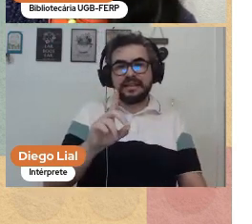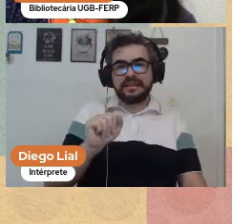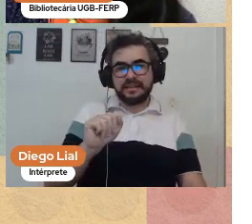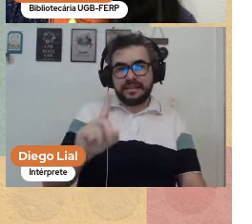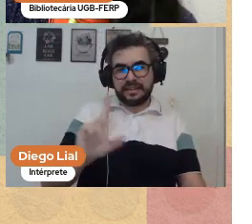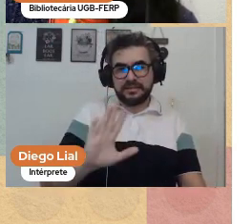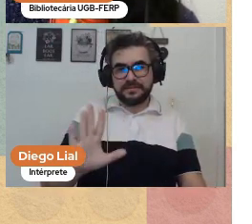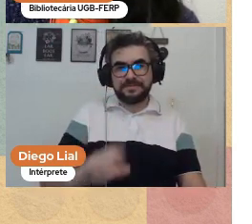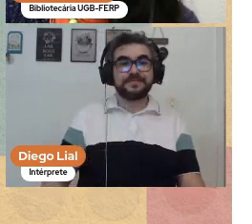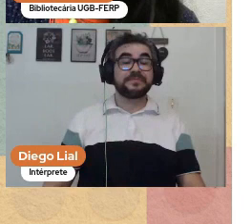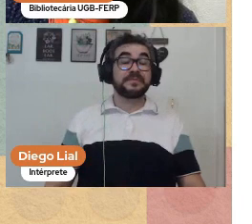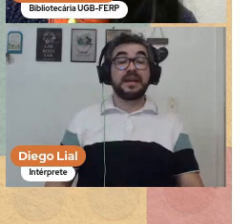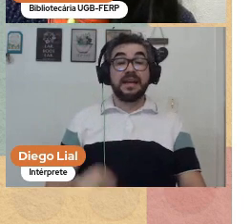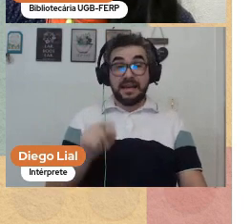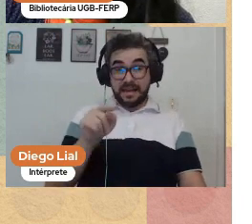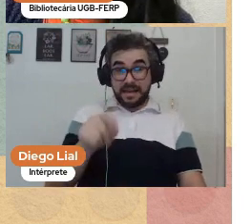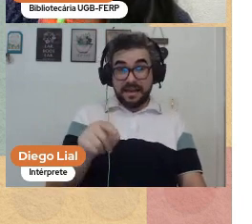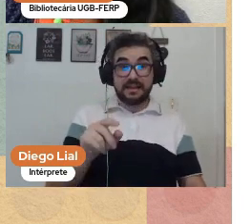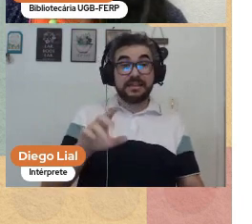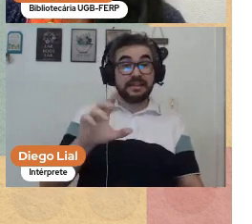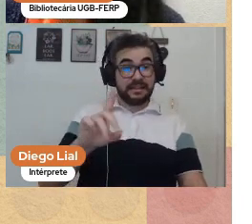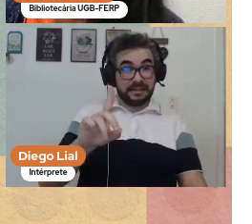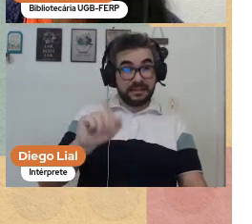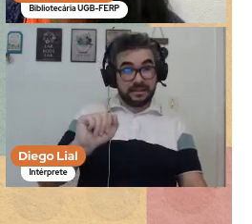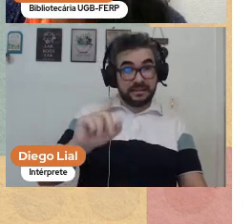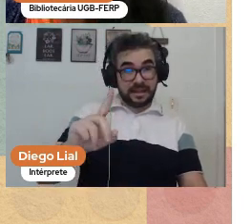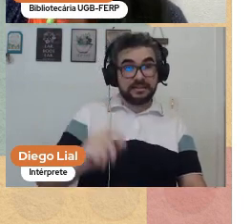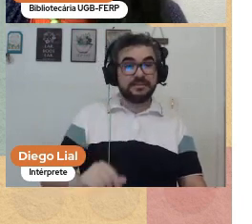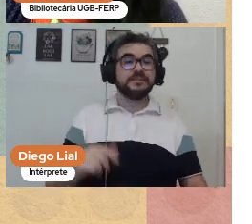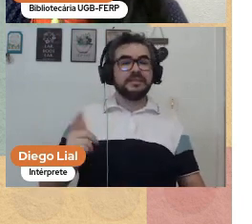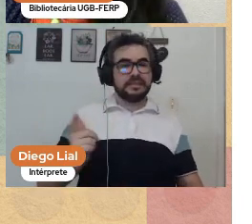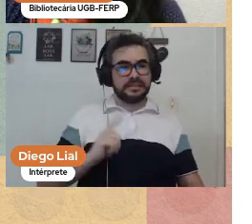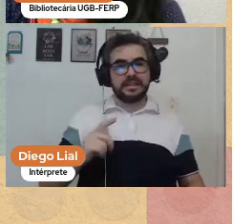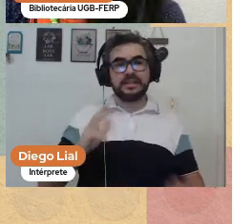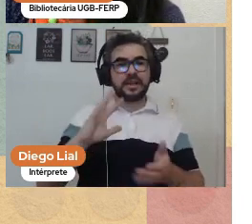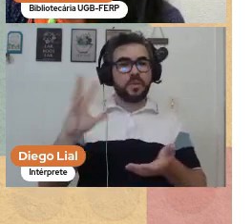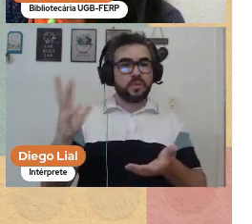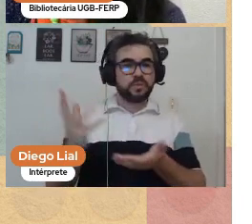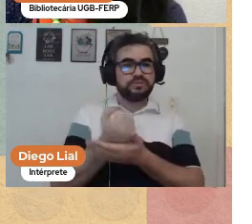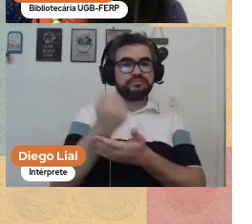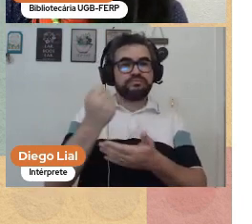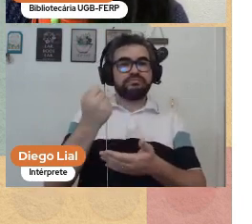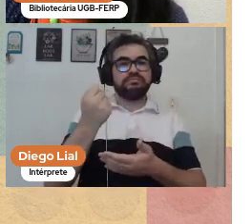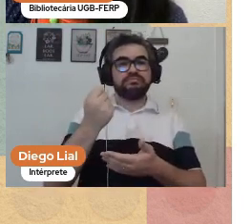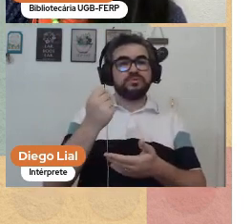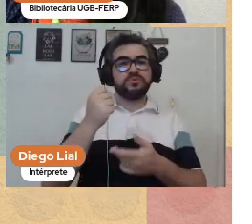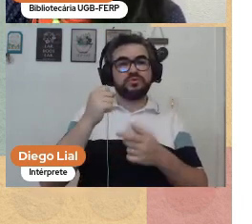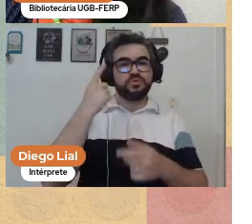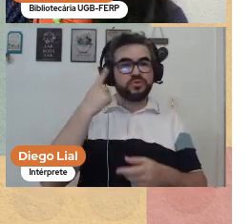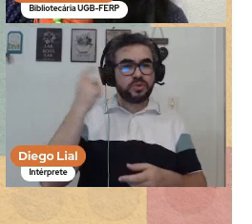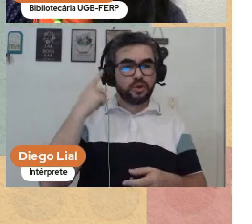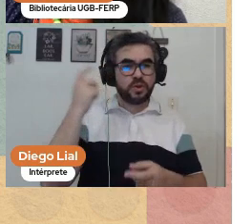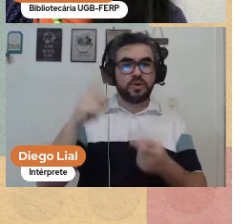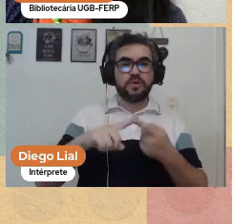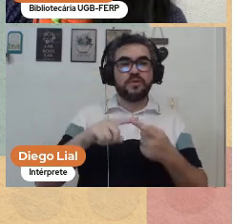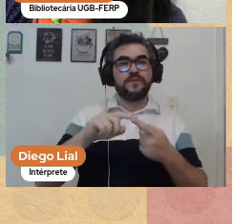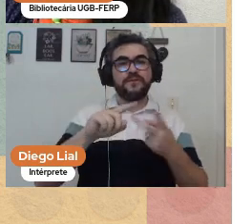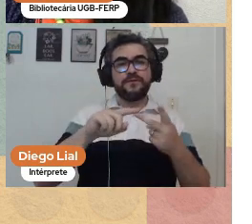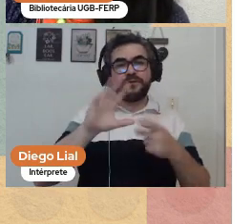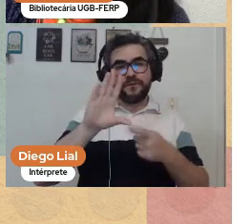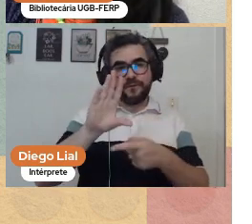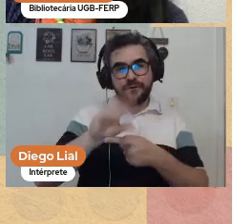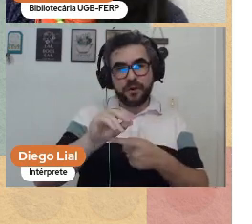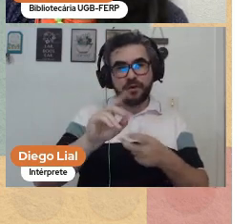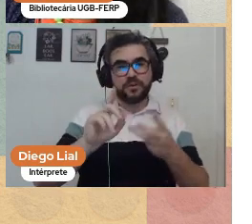permanente, ela inclui os registros sonoros, os fotográficos, os cartográficos, os iconográficos, os pessoais, institucionais e